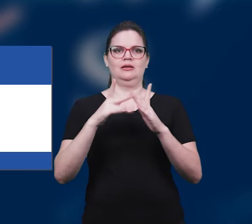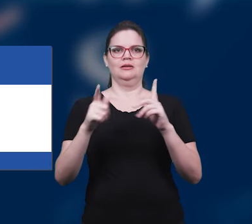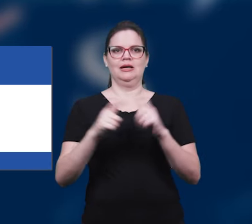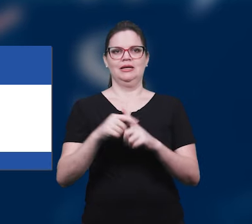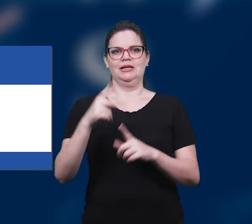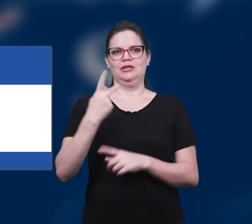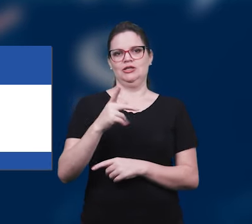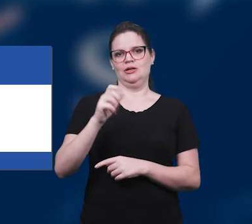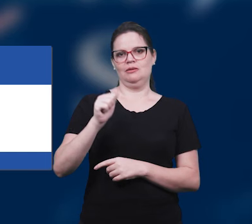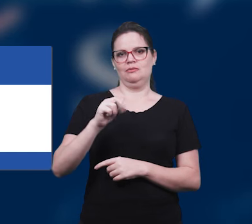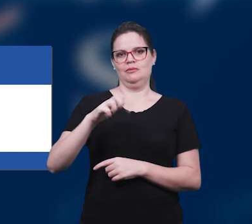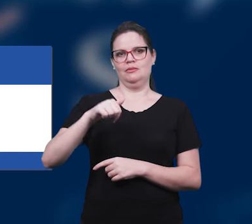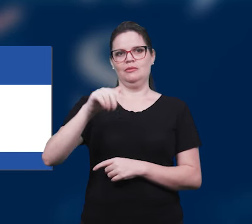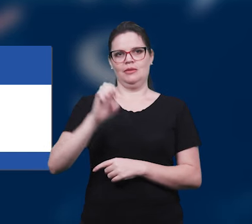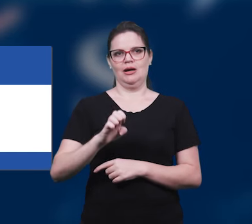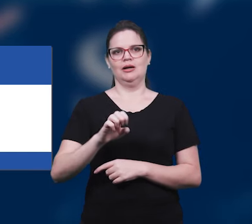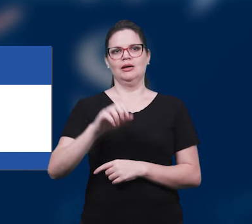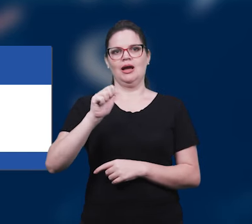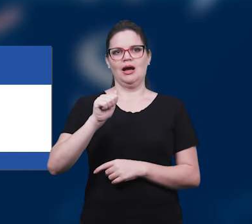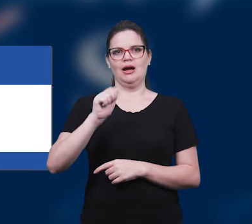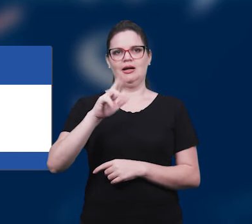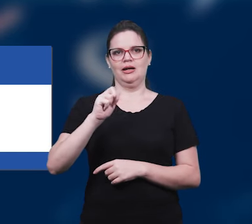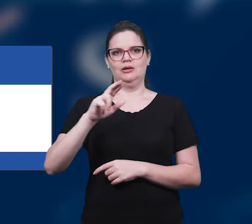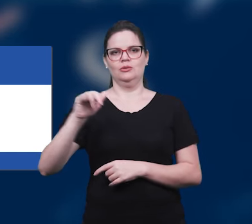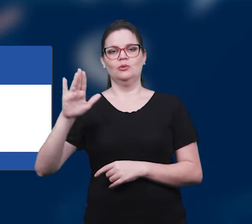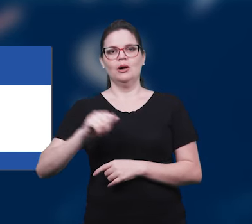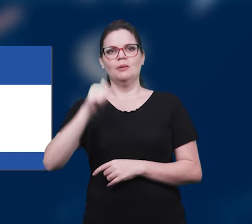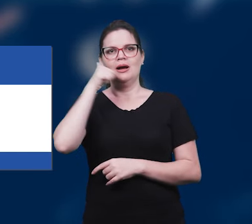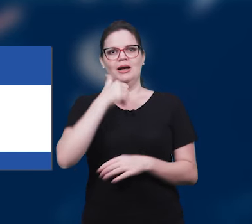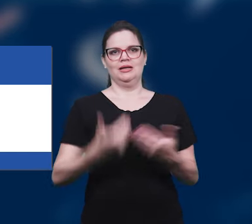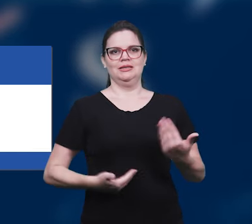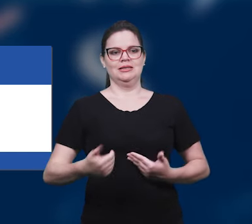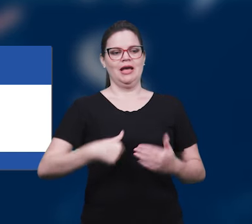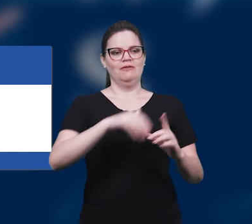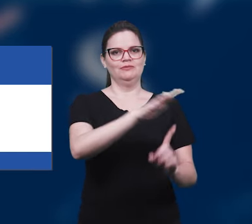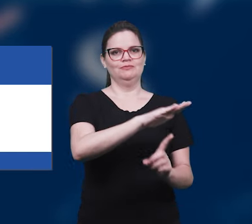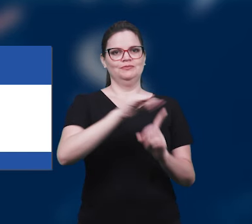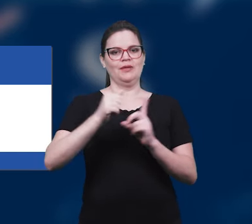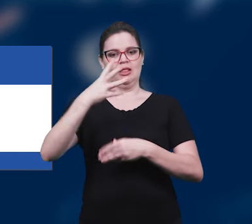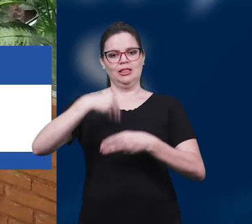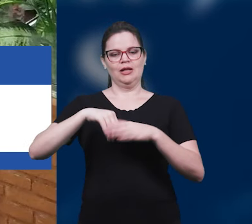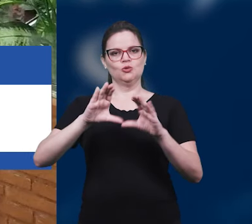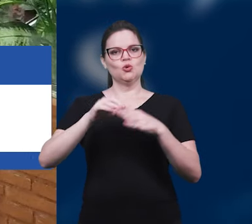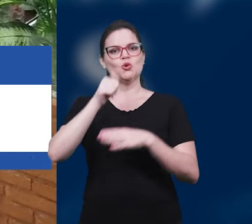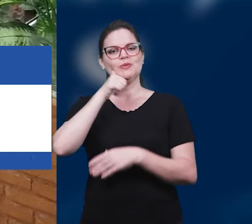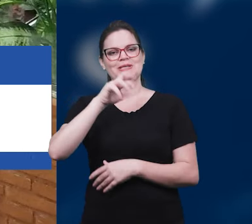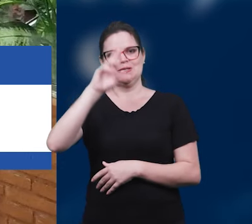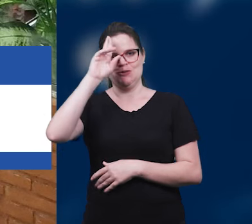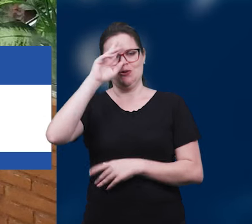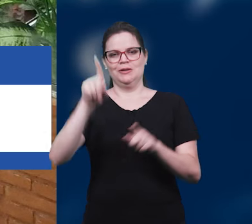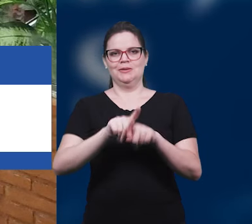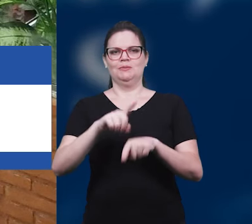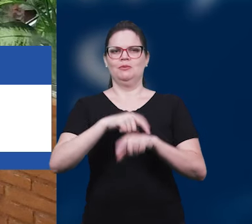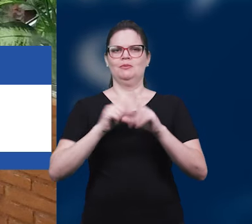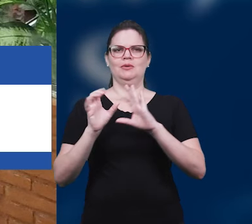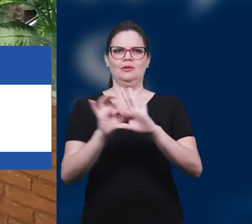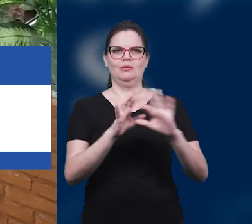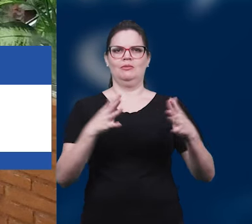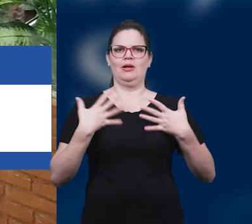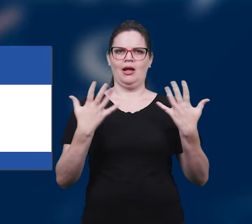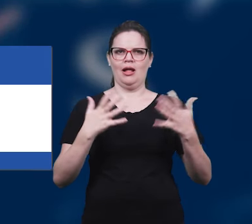Araruama com o levantamento de uma irmã para compor o trabalho de senhoras em um momento de comunhão e